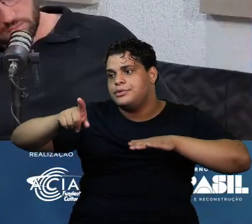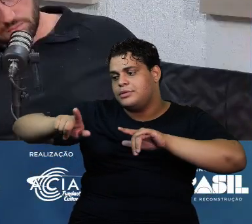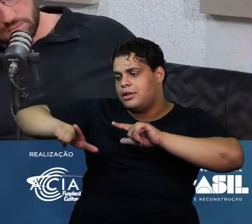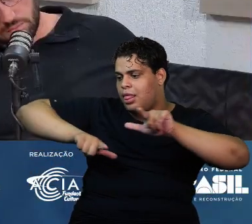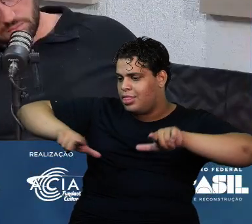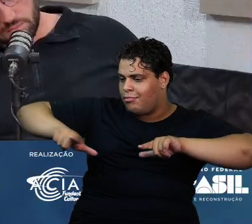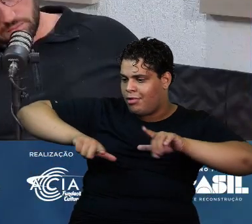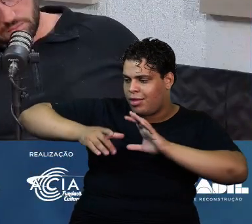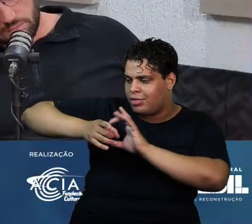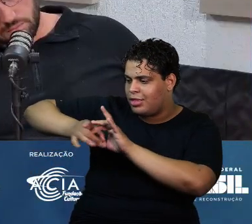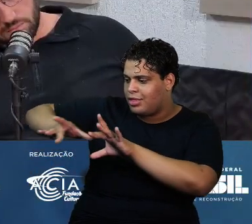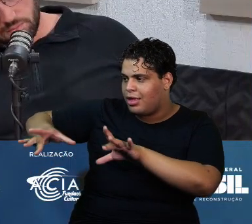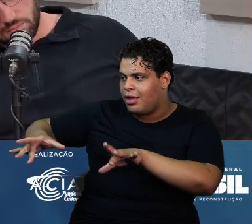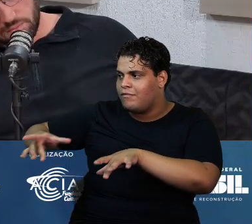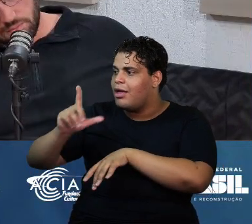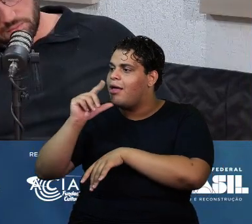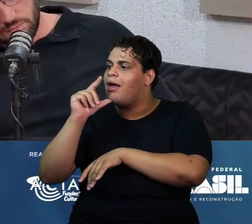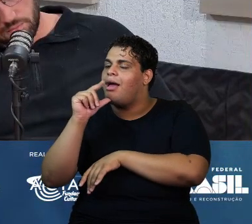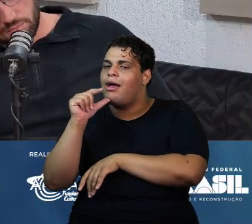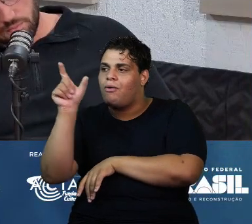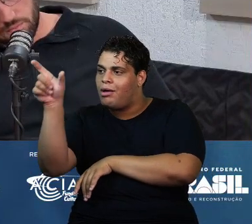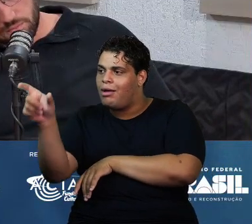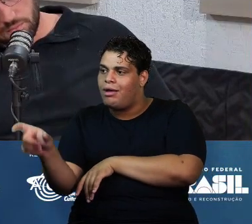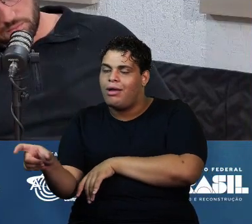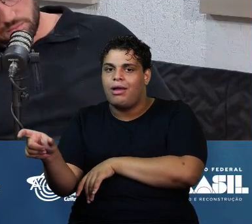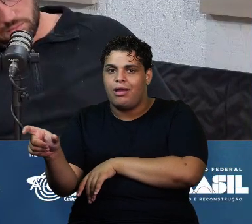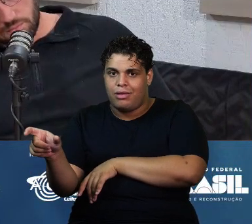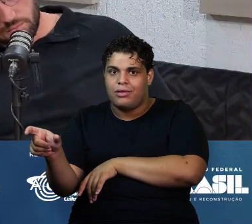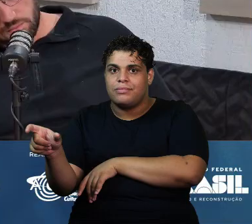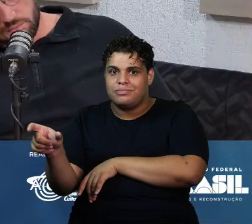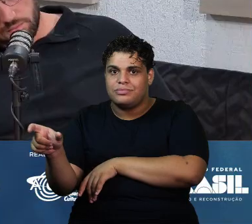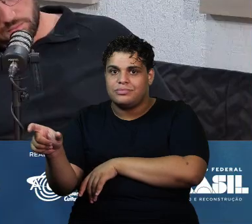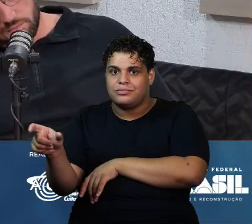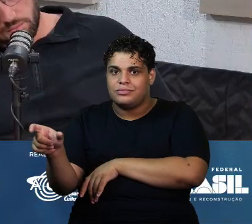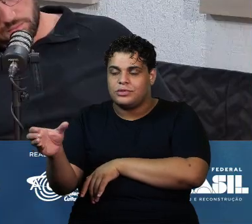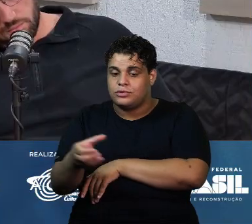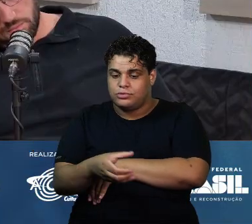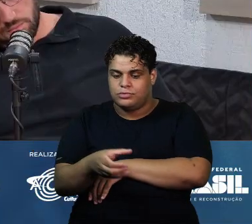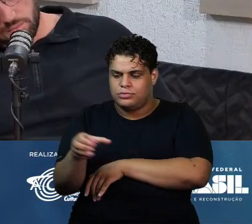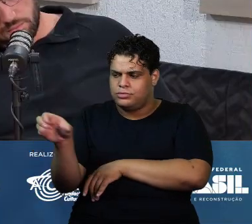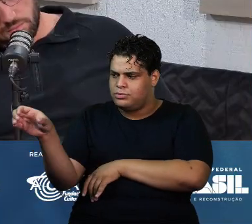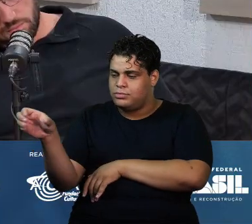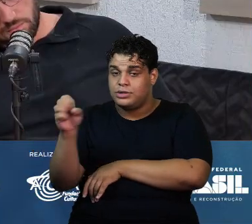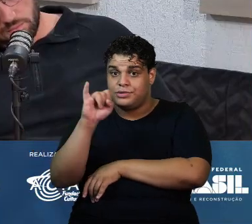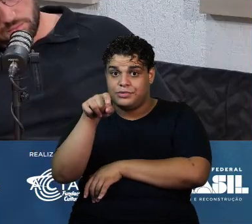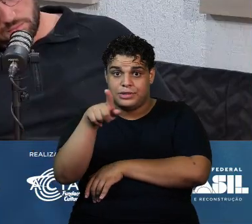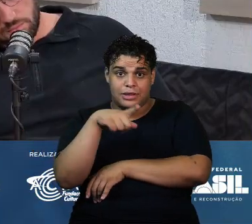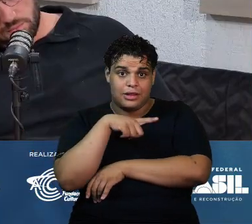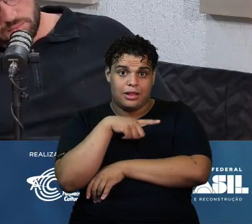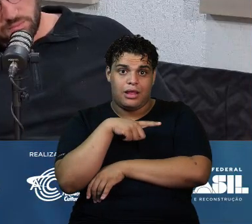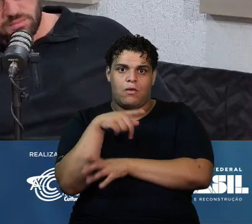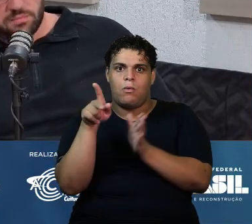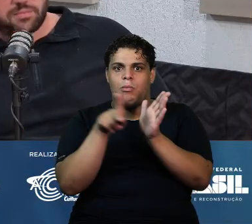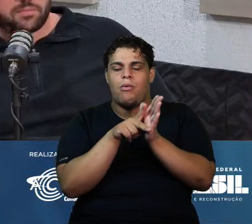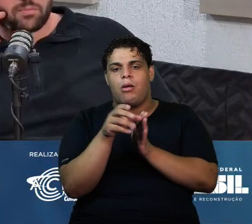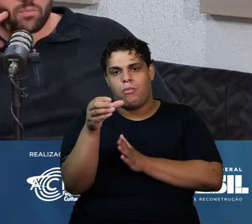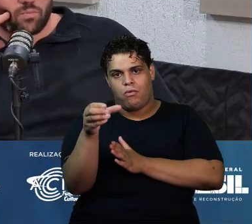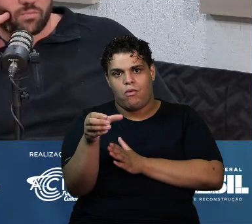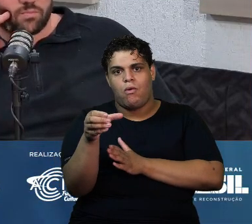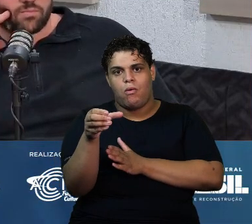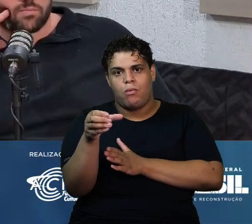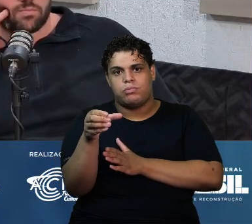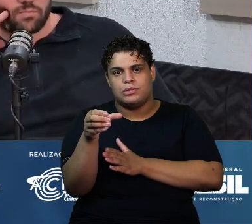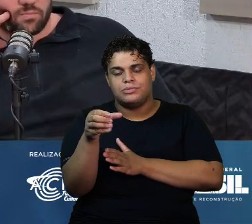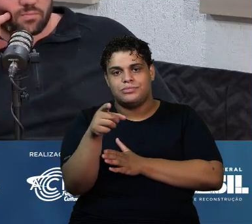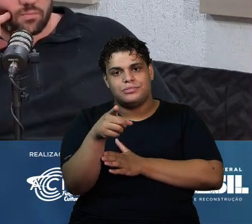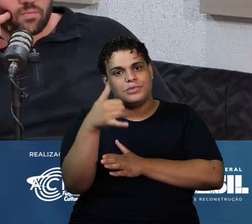tem lá à disposição um galão de água com aquele dispenser de copo plástico. Se você tem o seu copo na sua bolsa, você